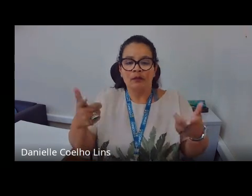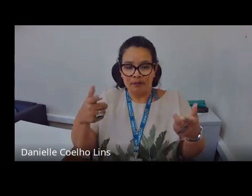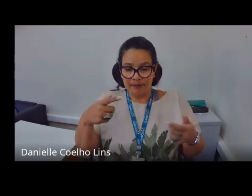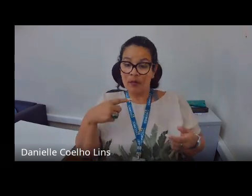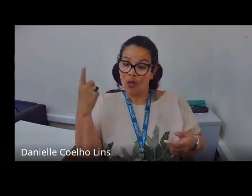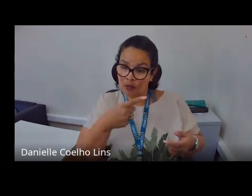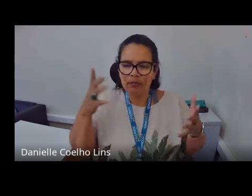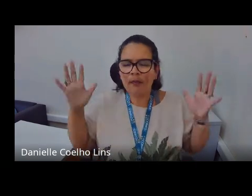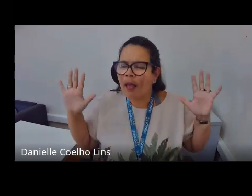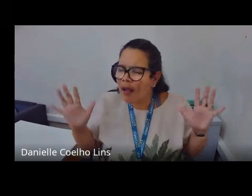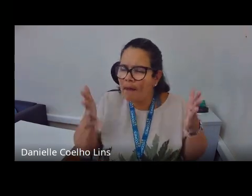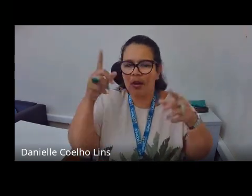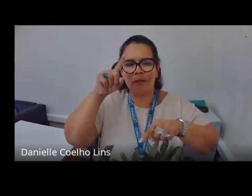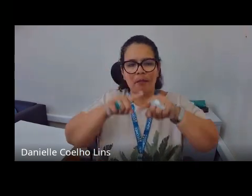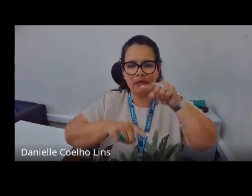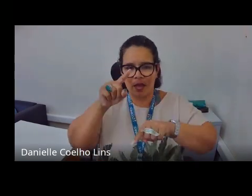estacionamento, tá?